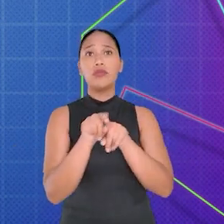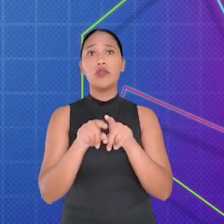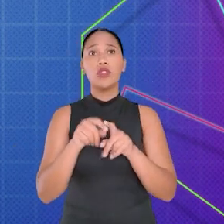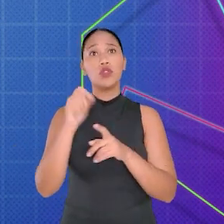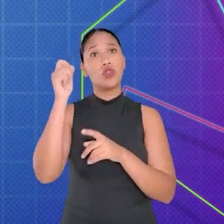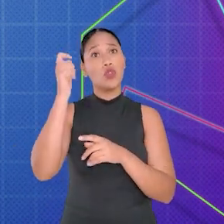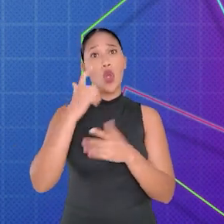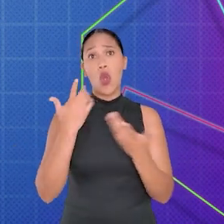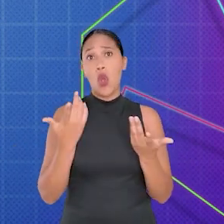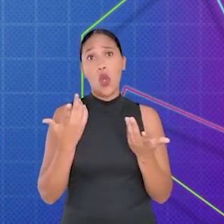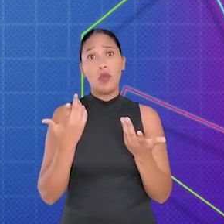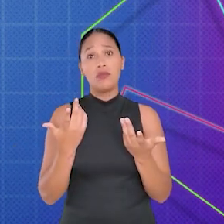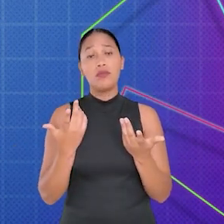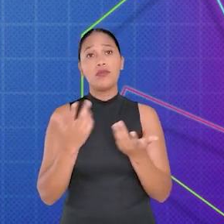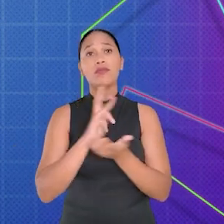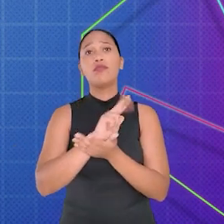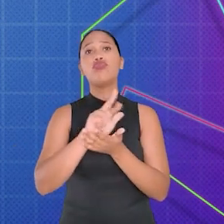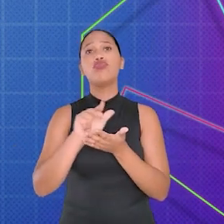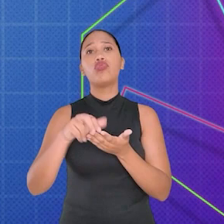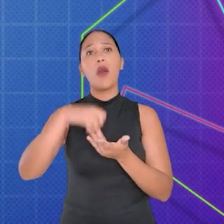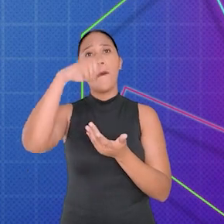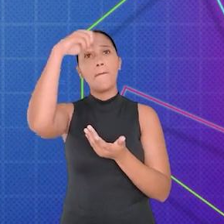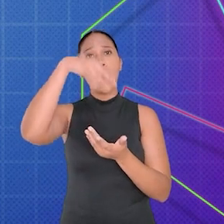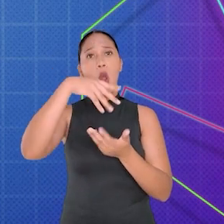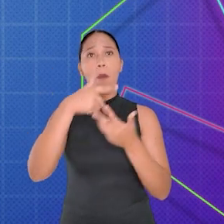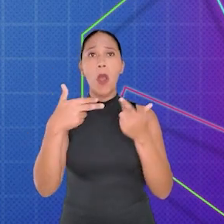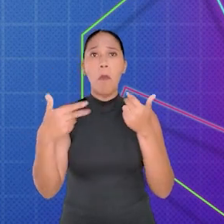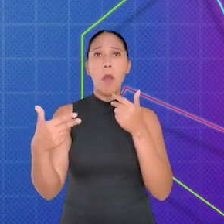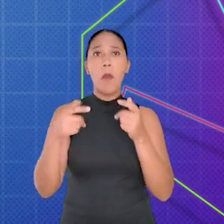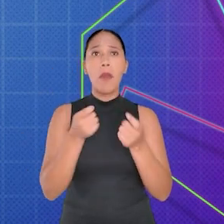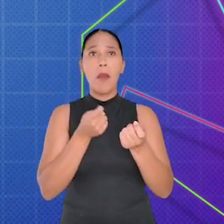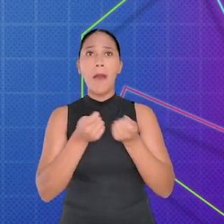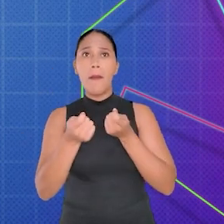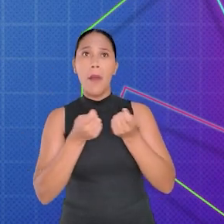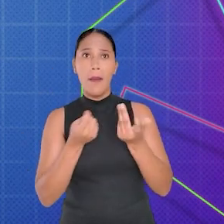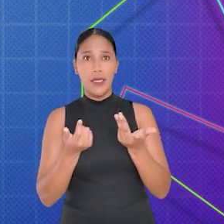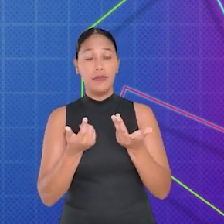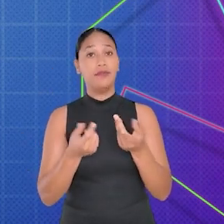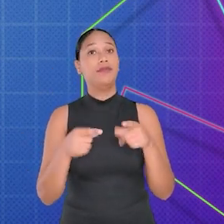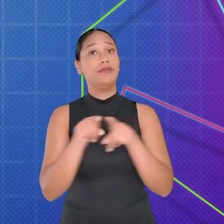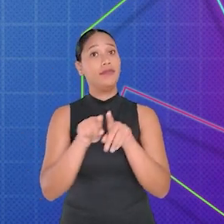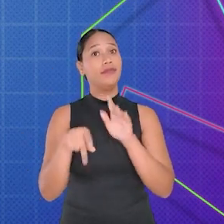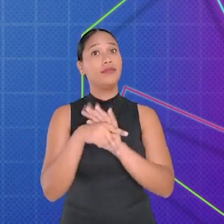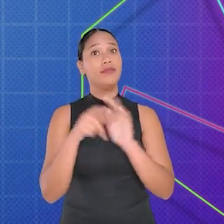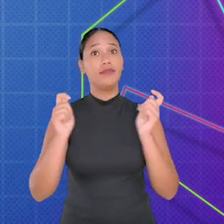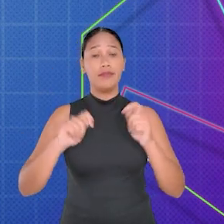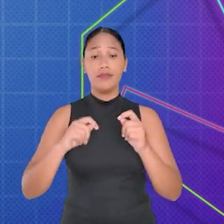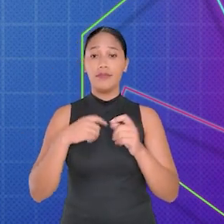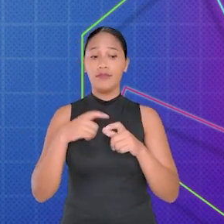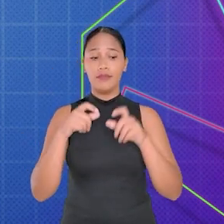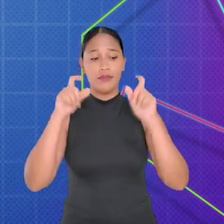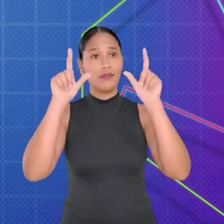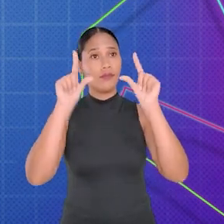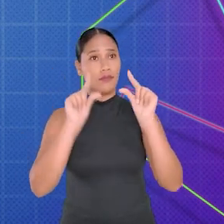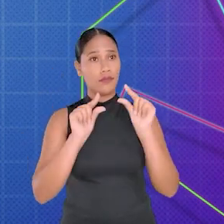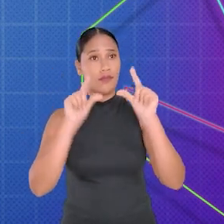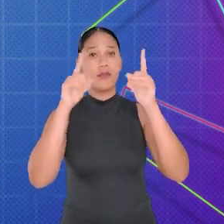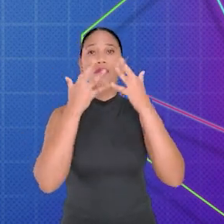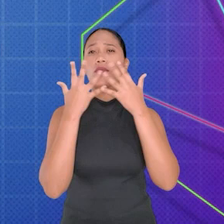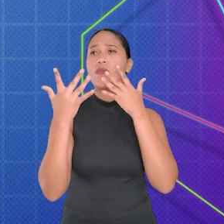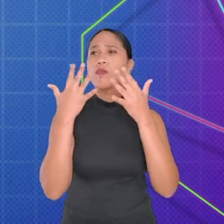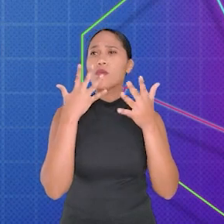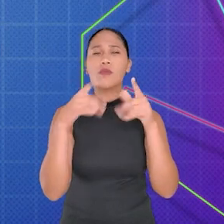próprias configurações e opções de ajuste. Além disso, é possível ajustar a intensidade, a cor da luz, bem como sua posição e